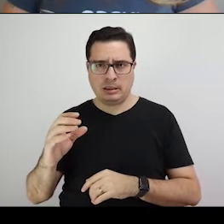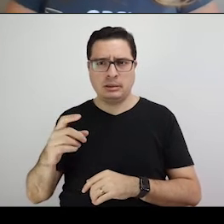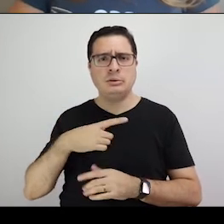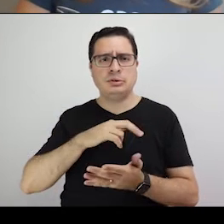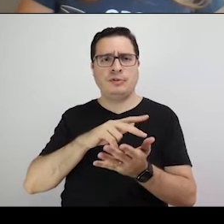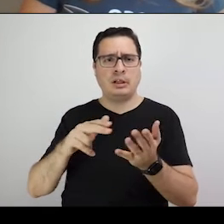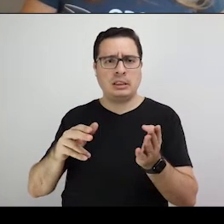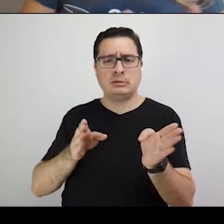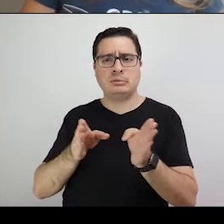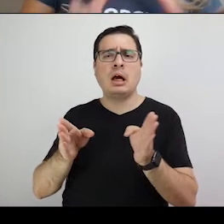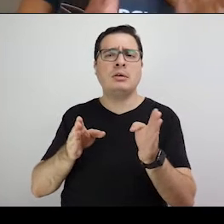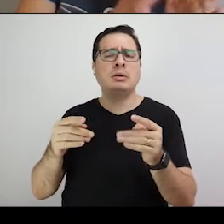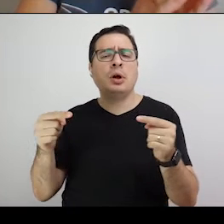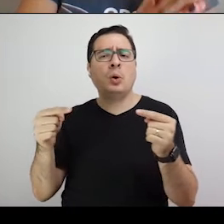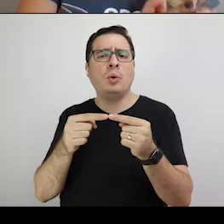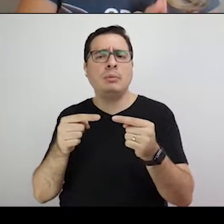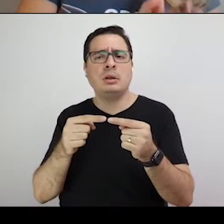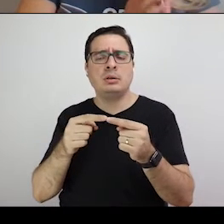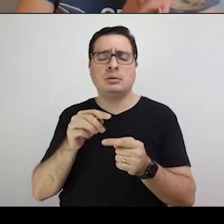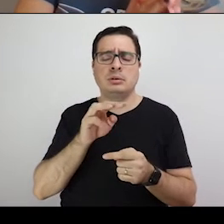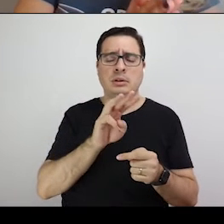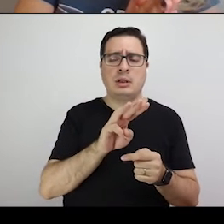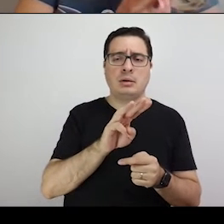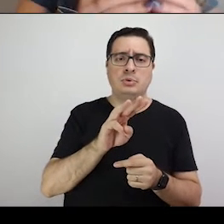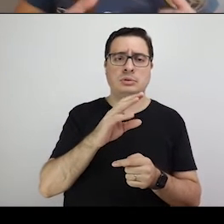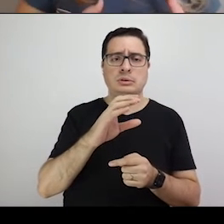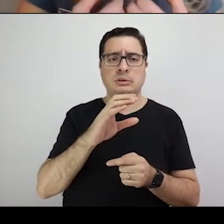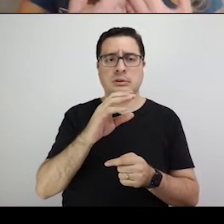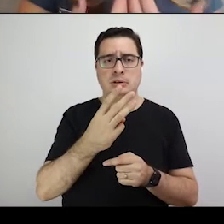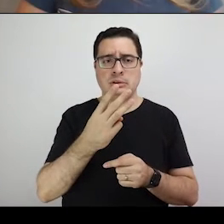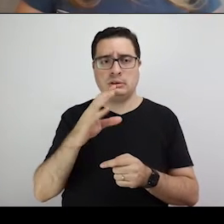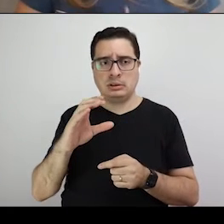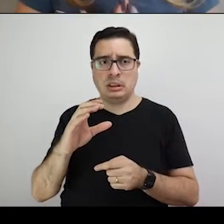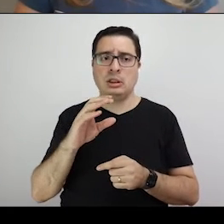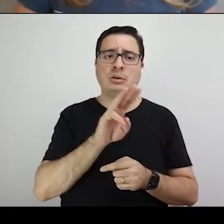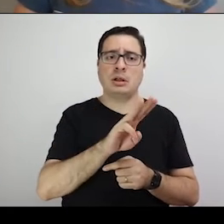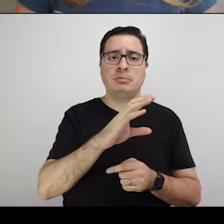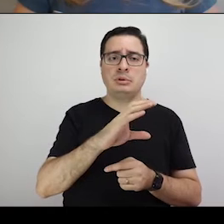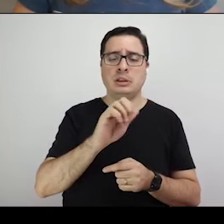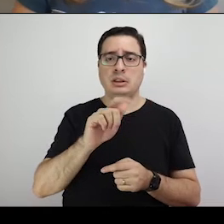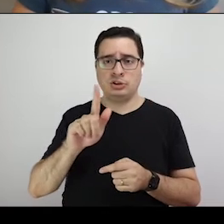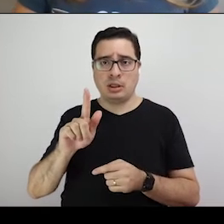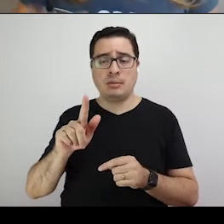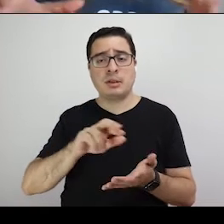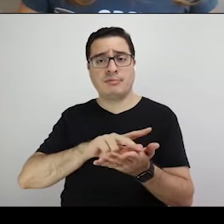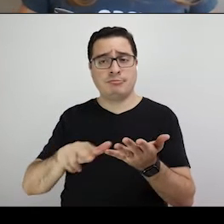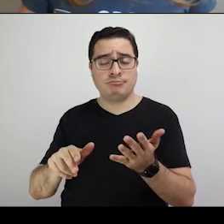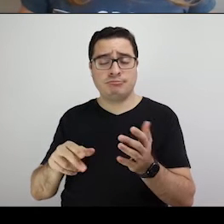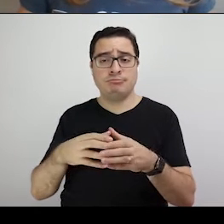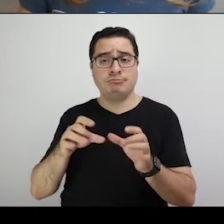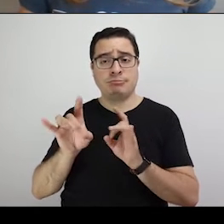acessibilidade, eles são baseados, né, na WCAG, do W3C, para especificações técnicas, através